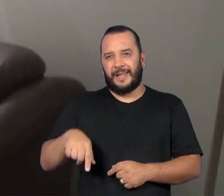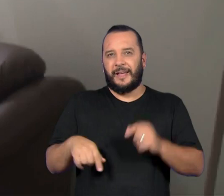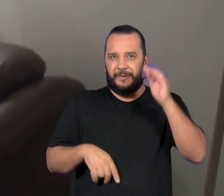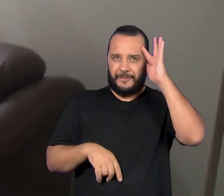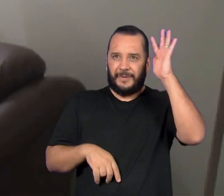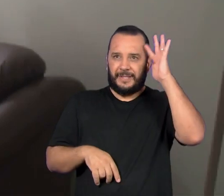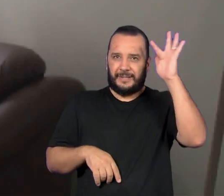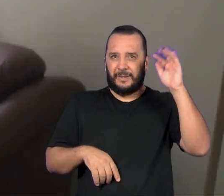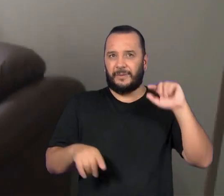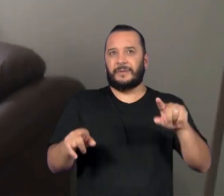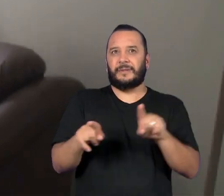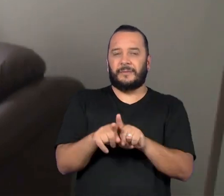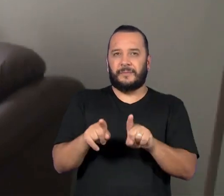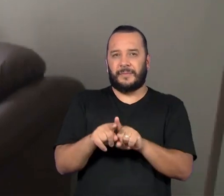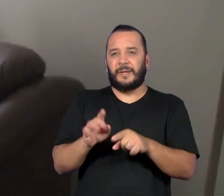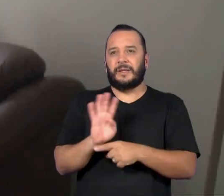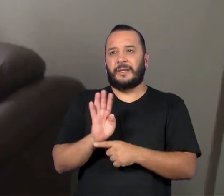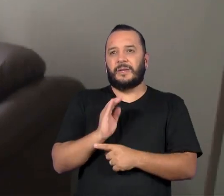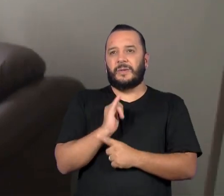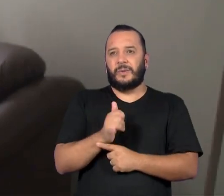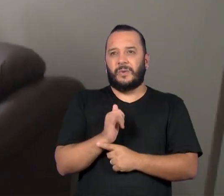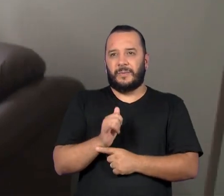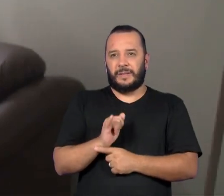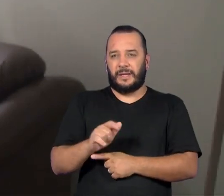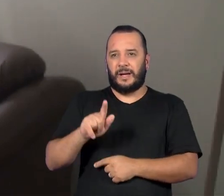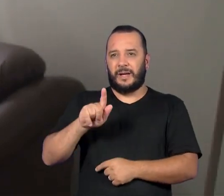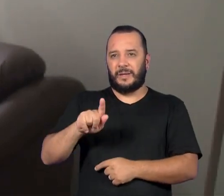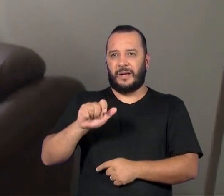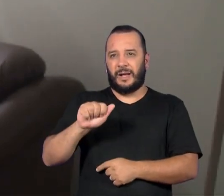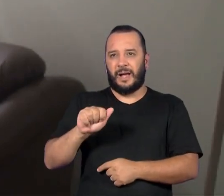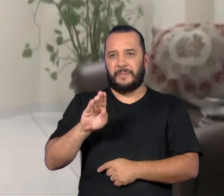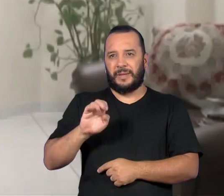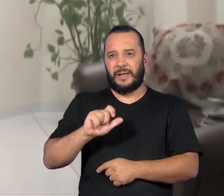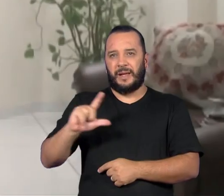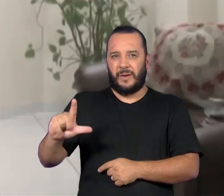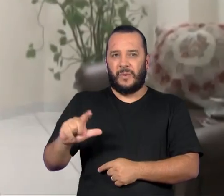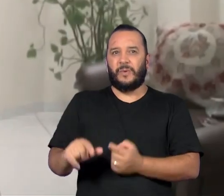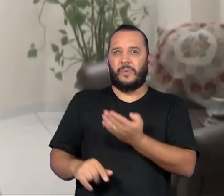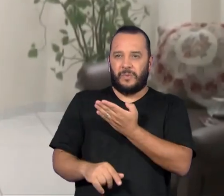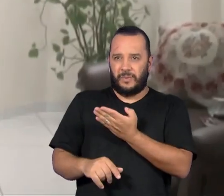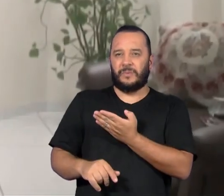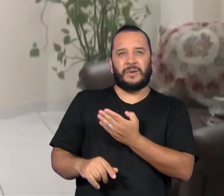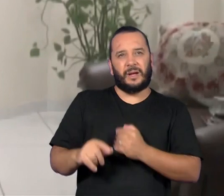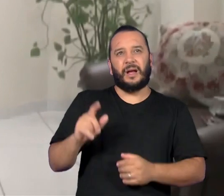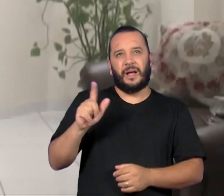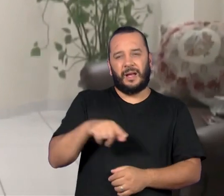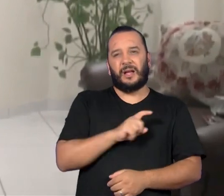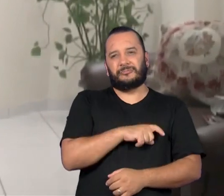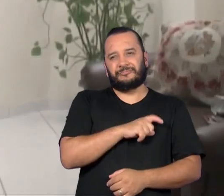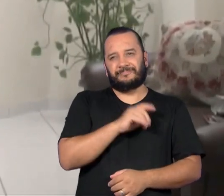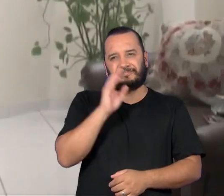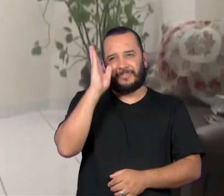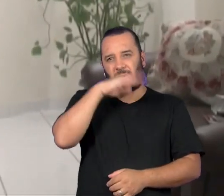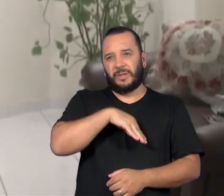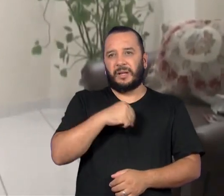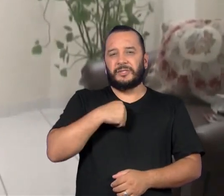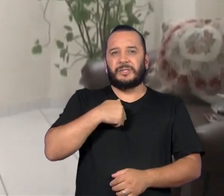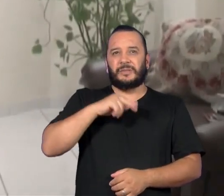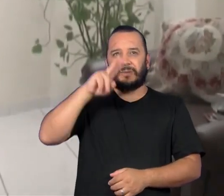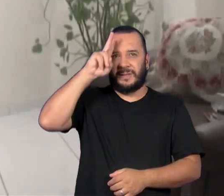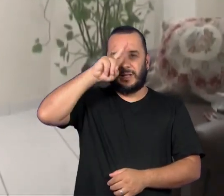ficção, quanto o documentário do Gabriel Mascaro, é muito cruel. Eu lembro de uma cena